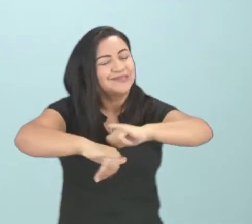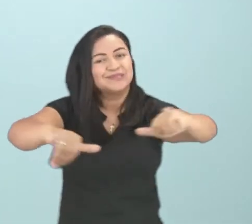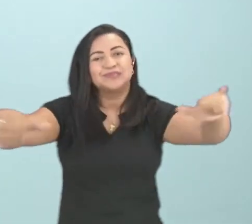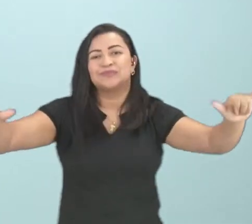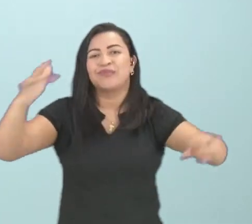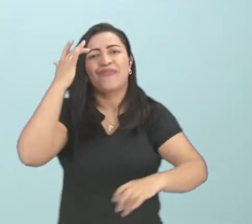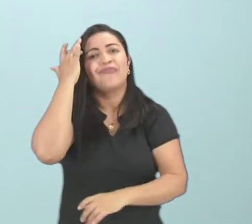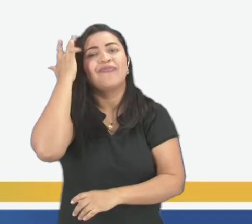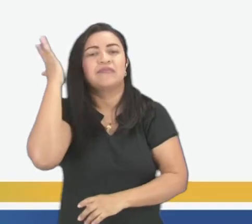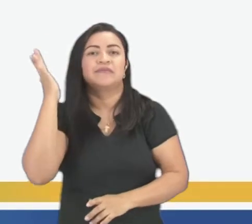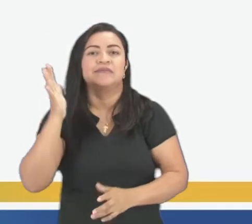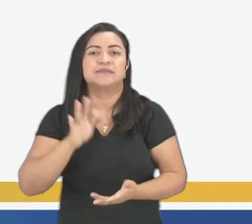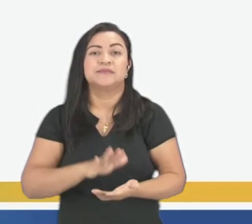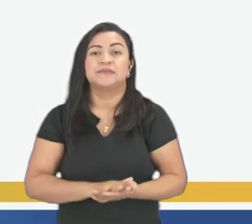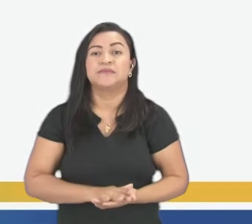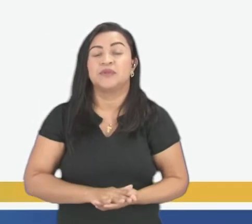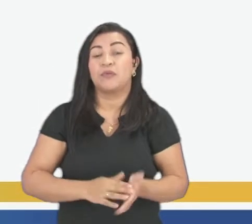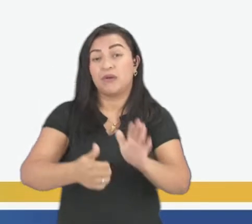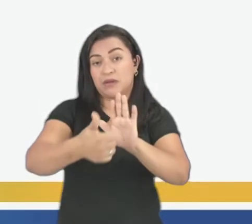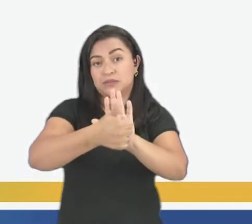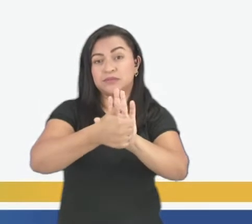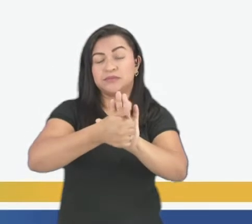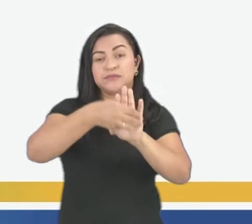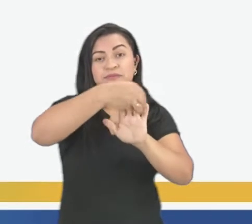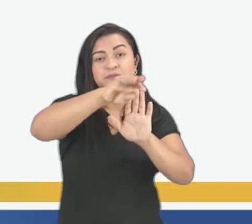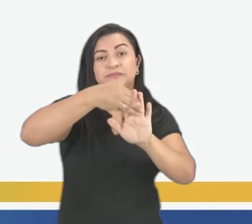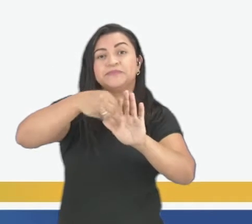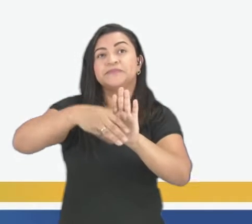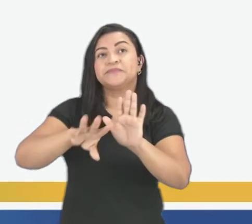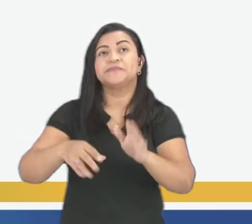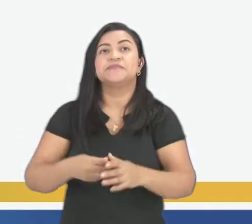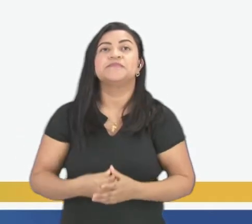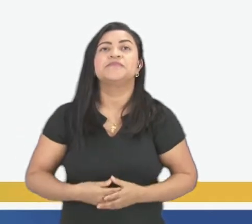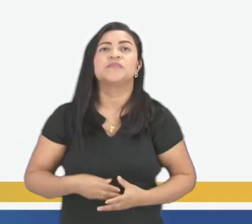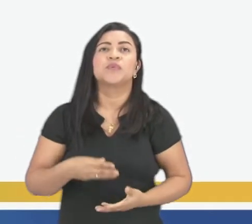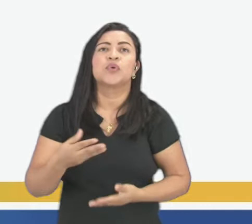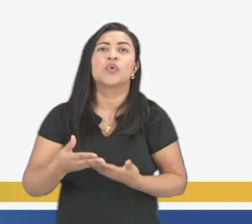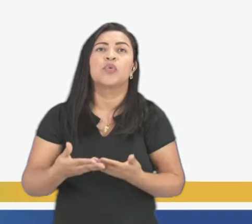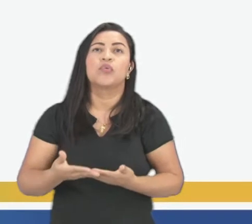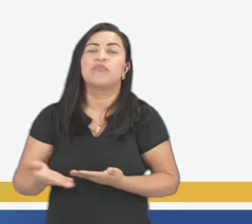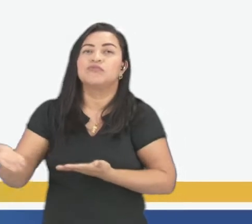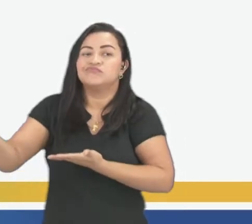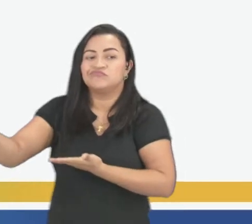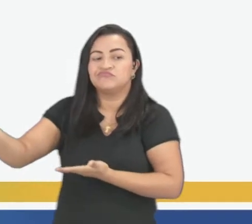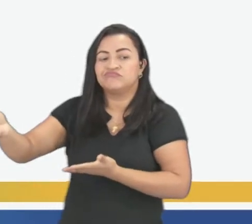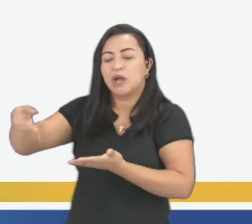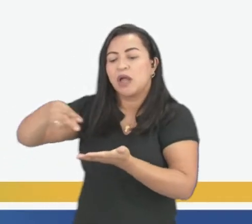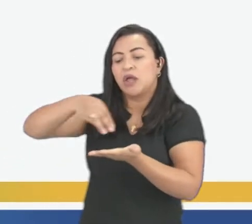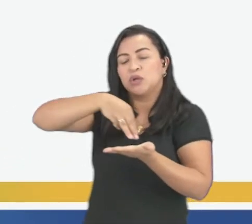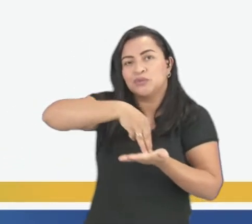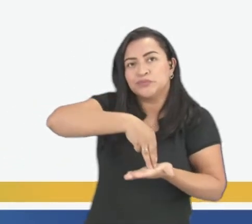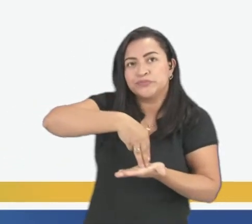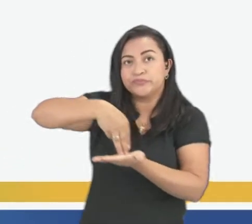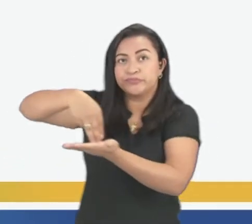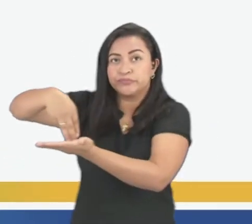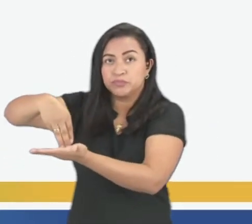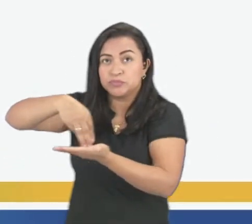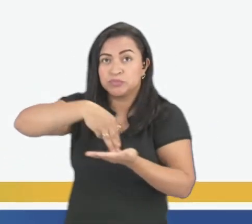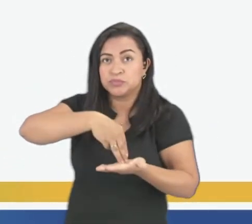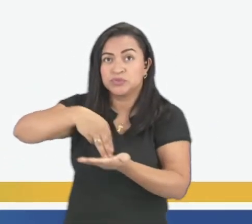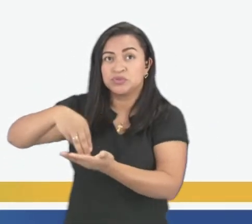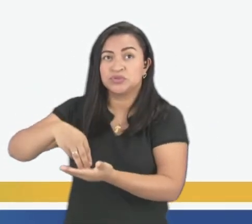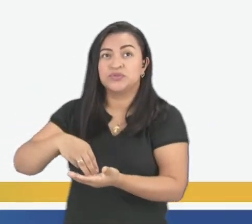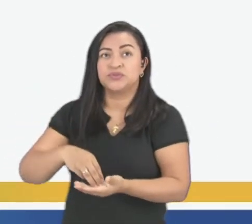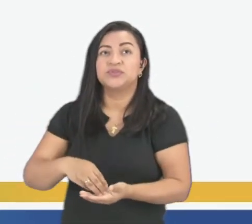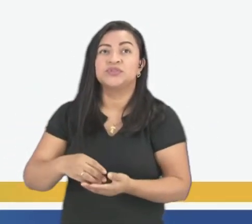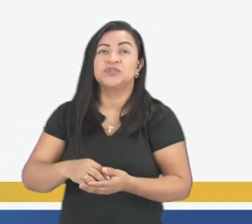facilidade. A ação positiva da mídia, né? Como mediadora contenciosa para que sejam resolvidos